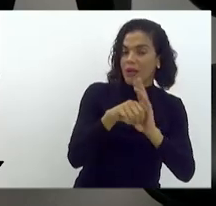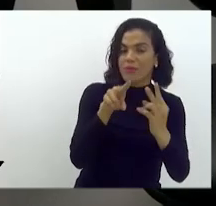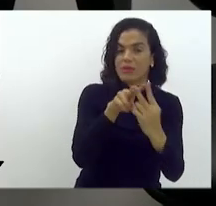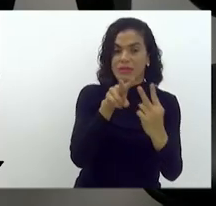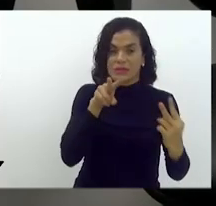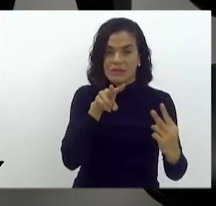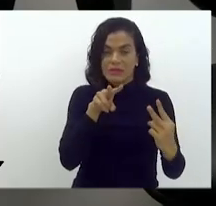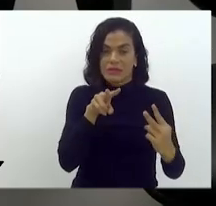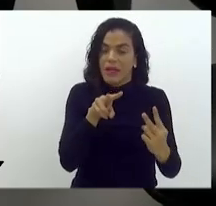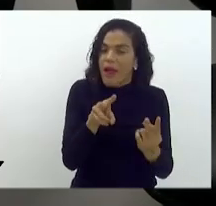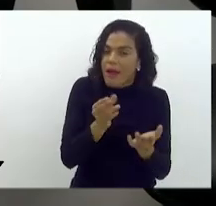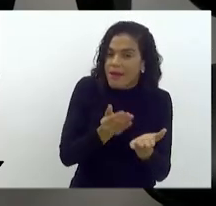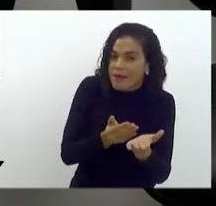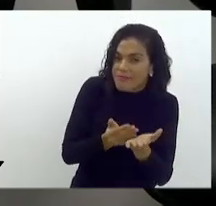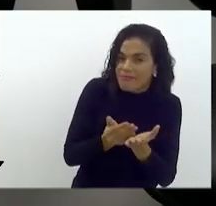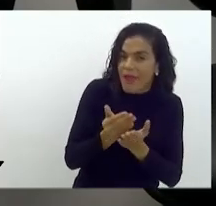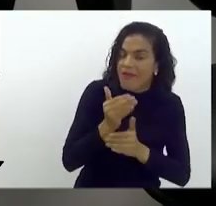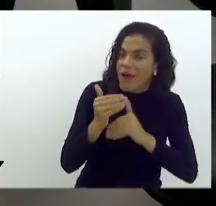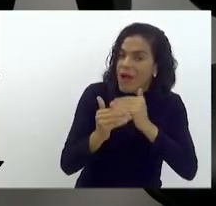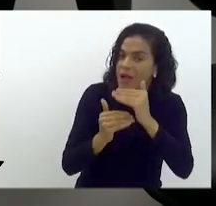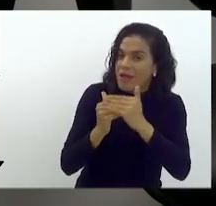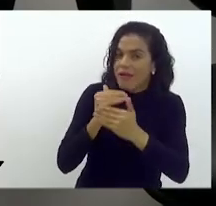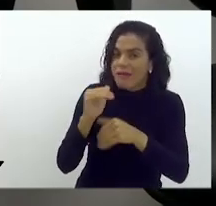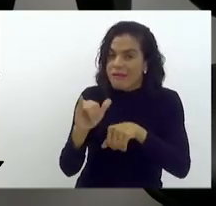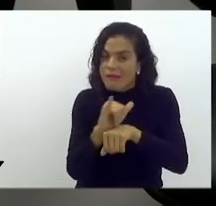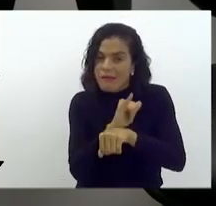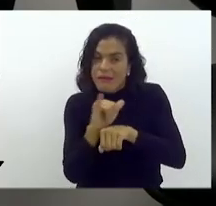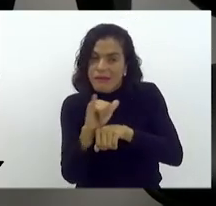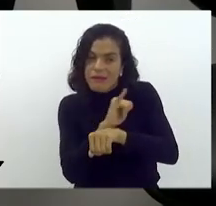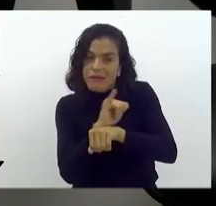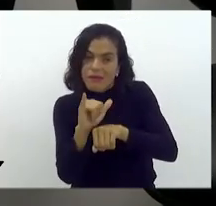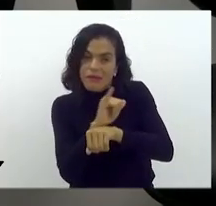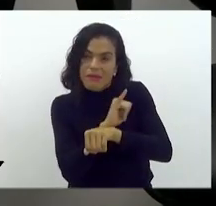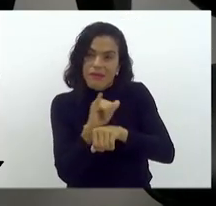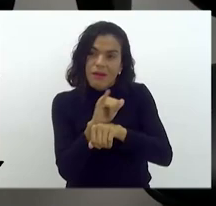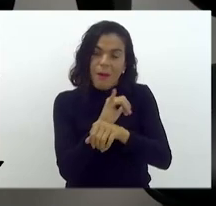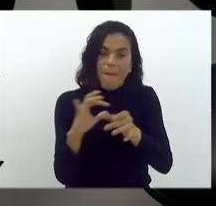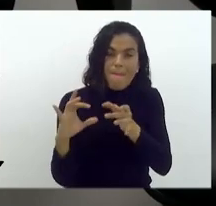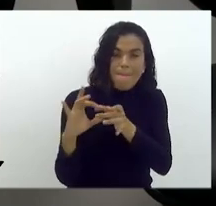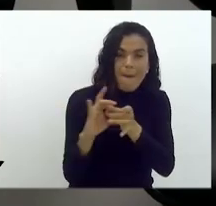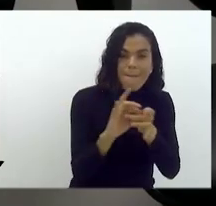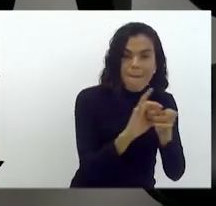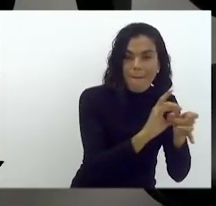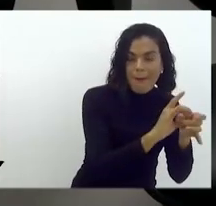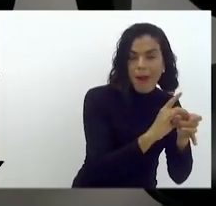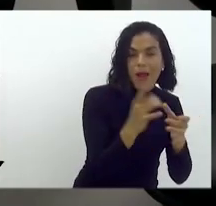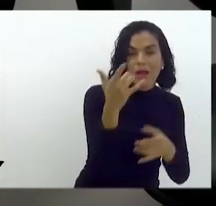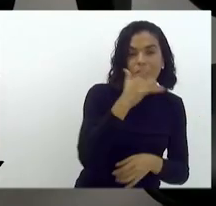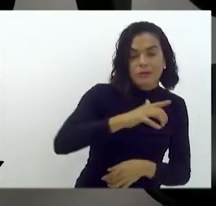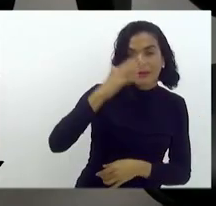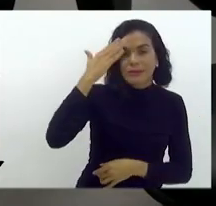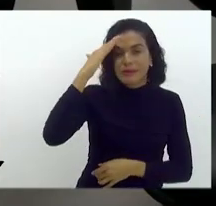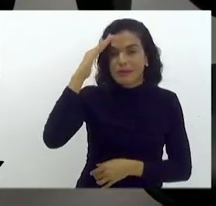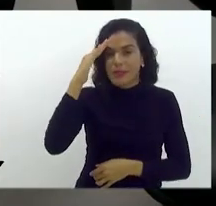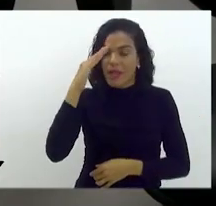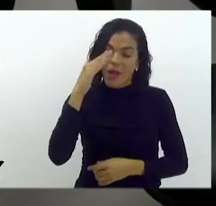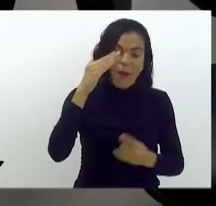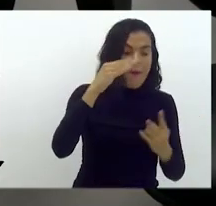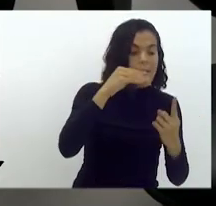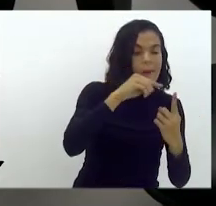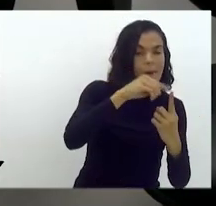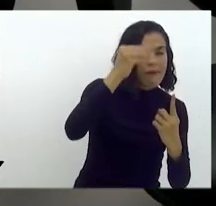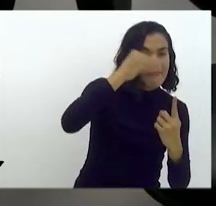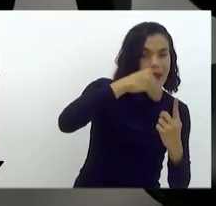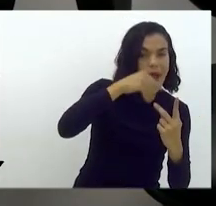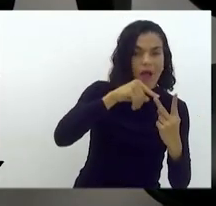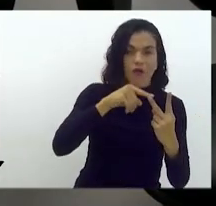e a partir dali a gente vai desenvolvendo uma rápida mais três de swot para a gente entender as nossas fraquezas as